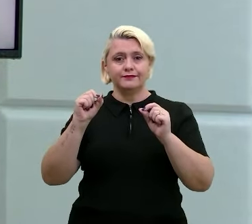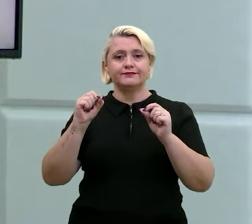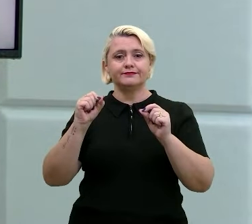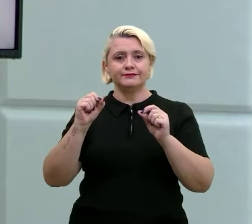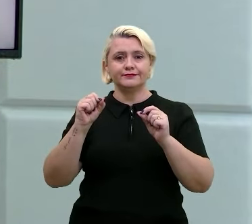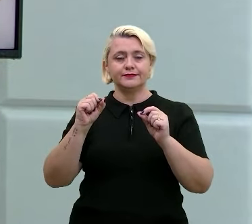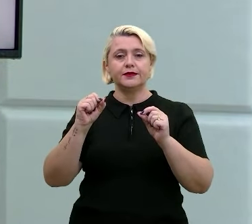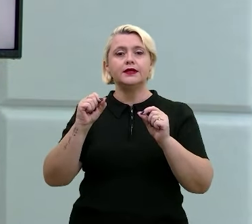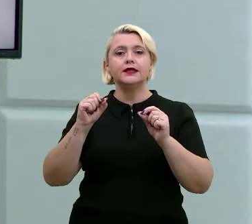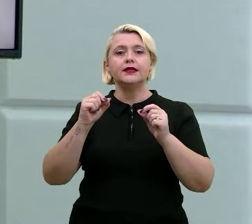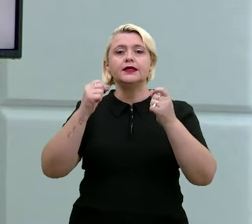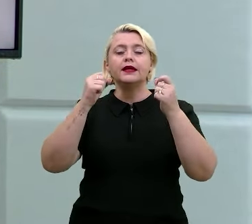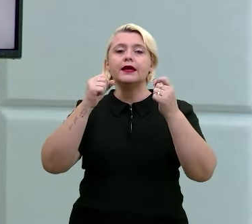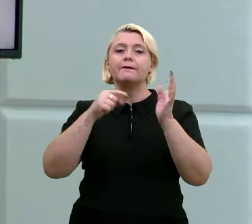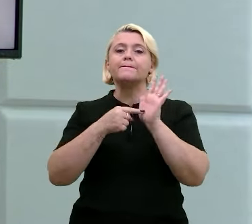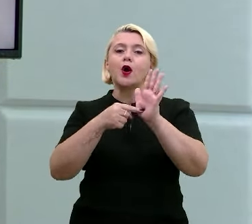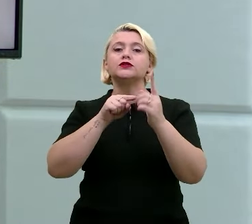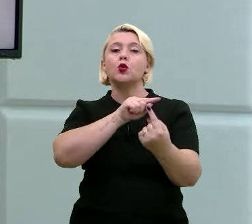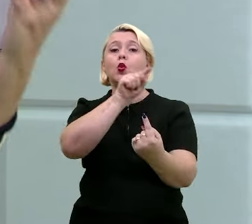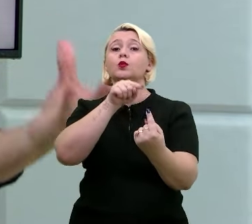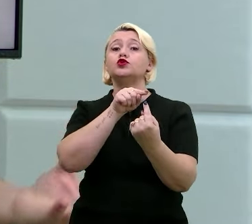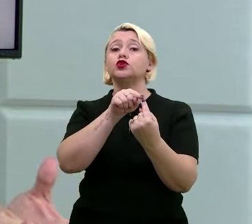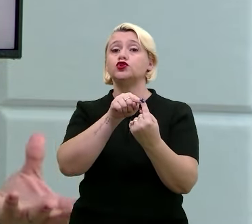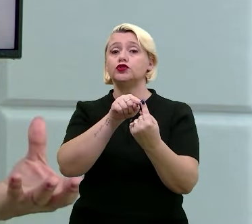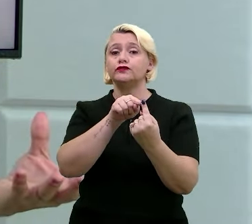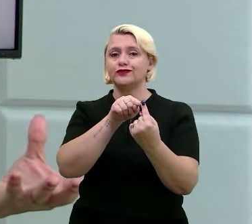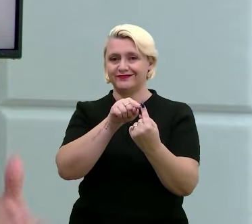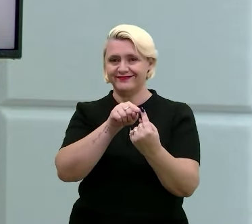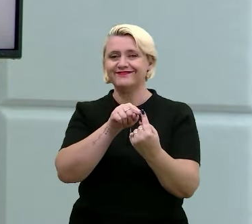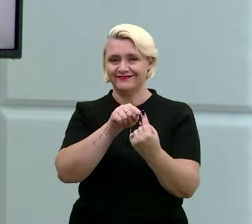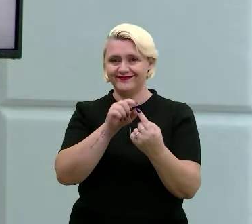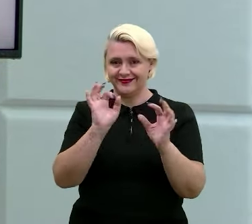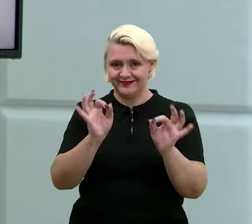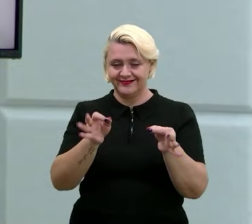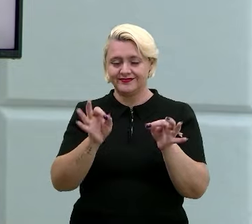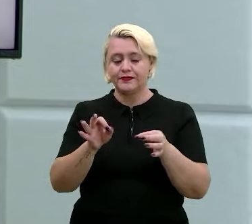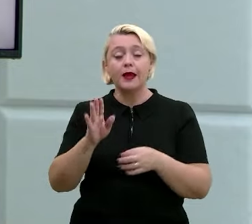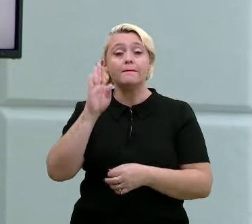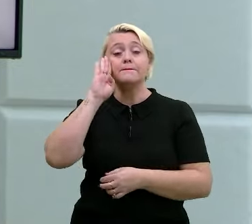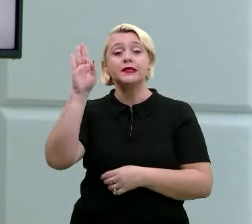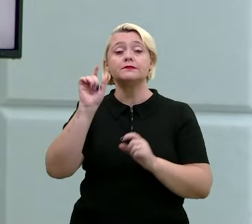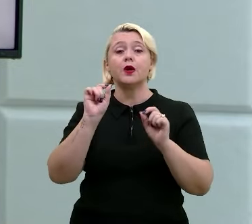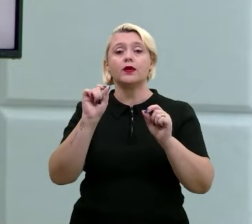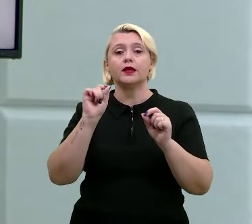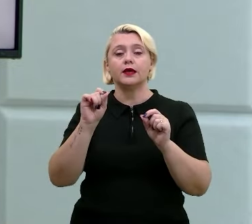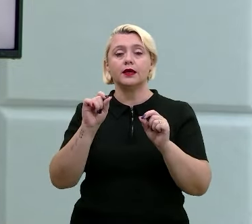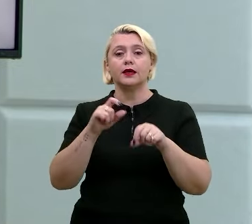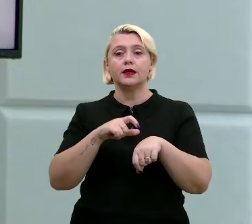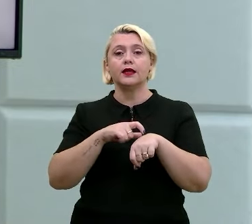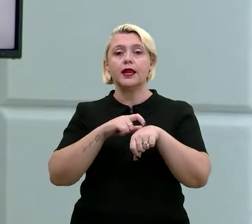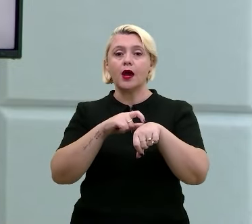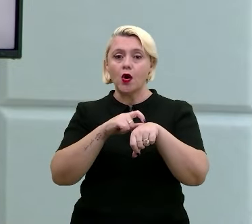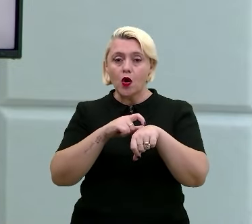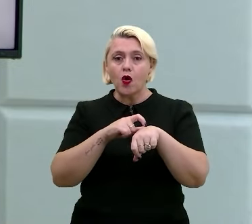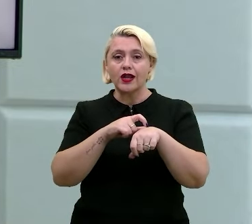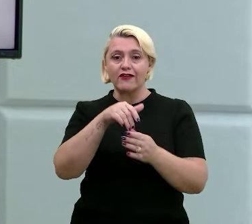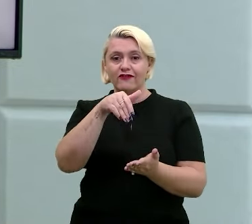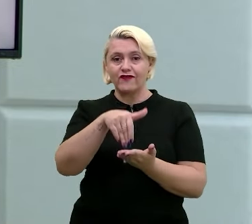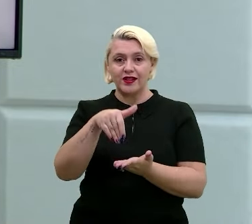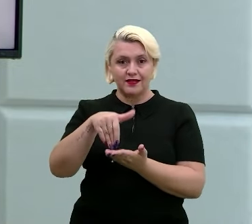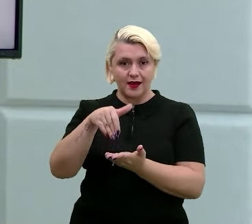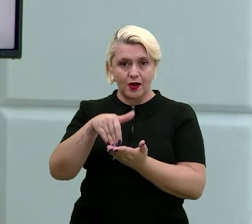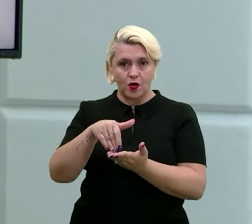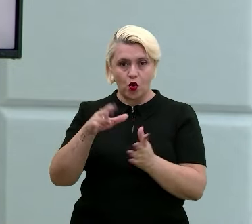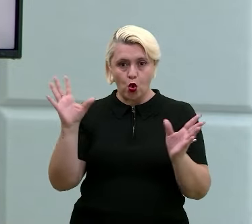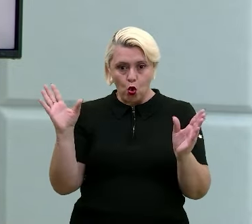um objetivo ou a ideia de um resultado, tá certo? Principalmente lá na sua conclusão,